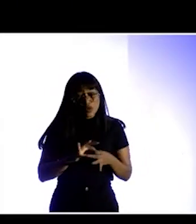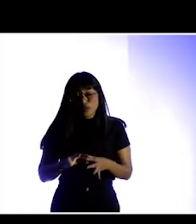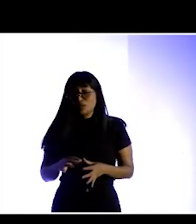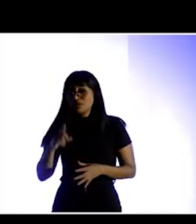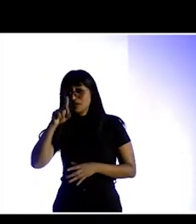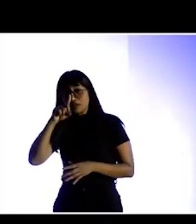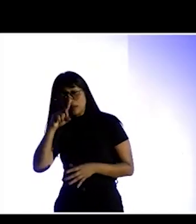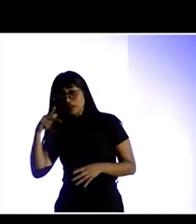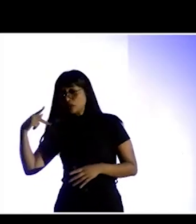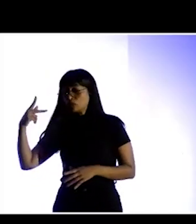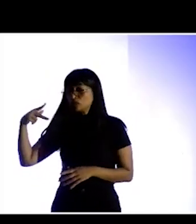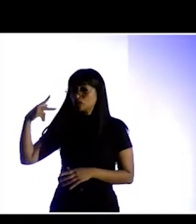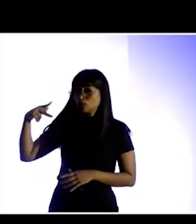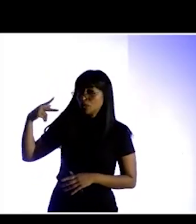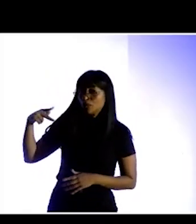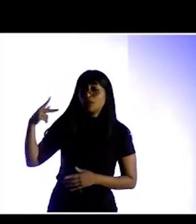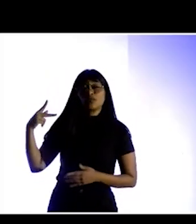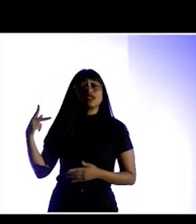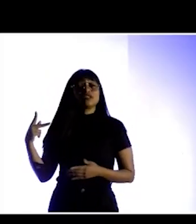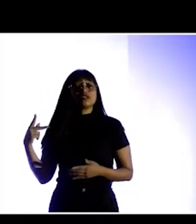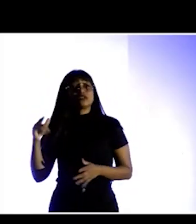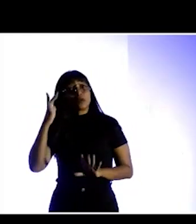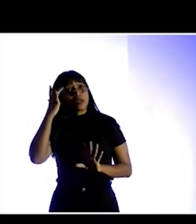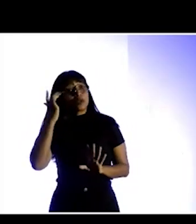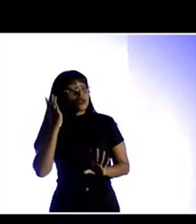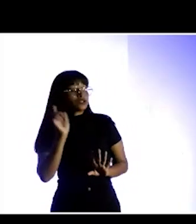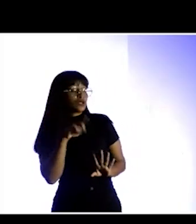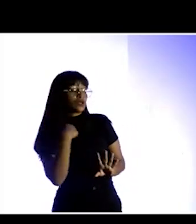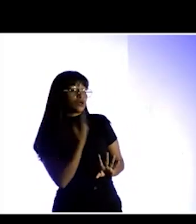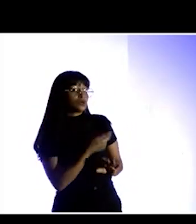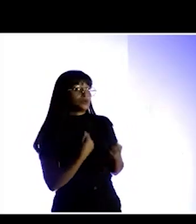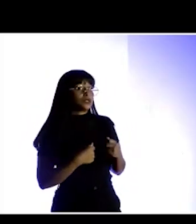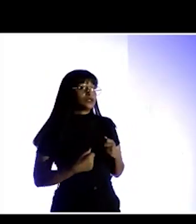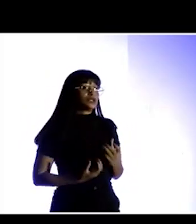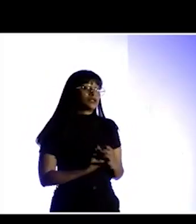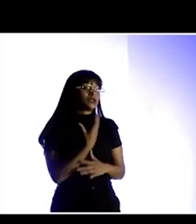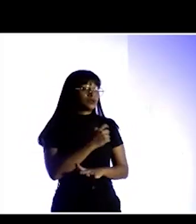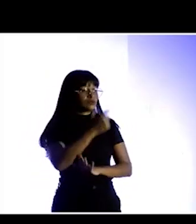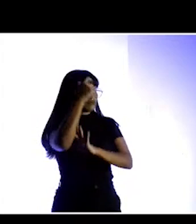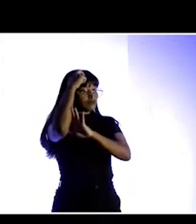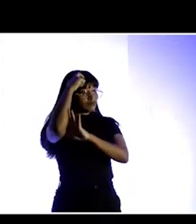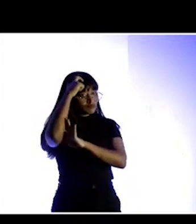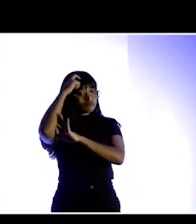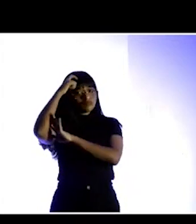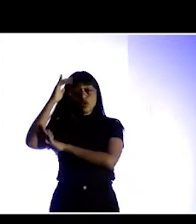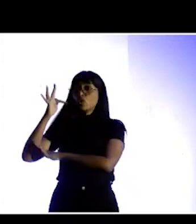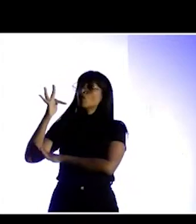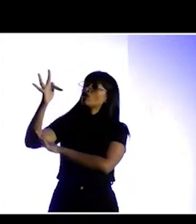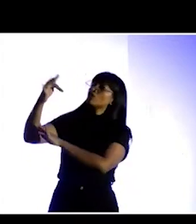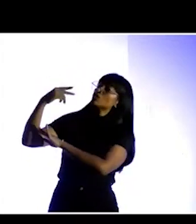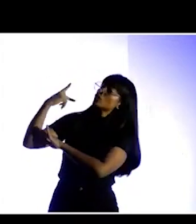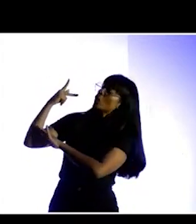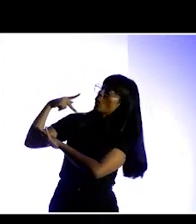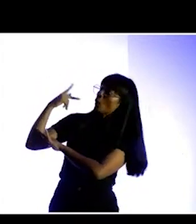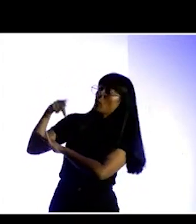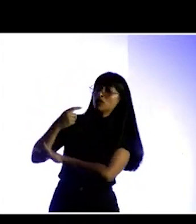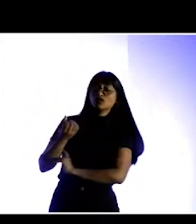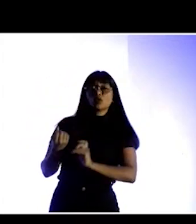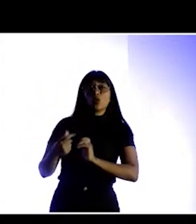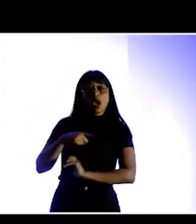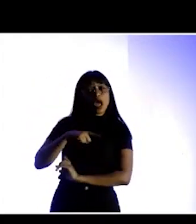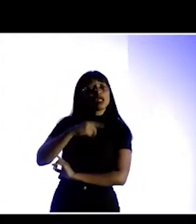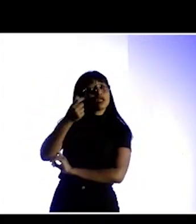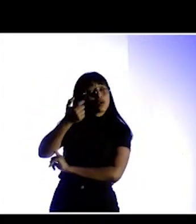nosso sistema nacional, né, e eu acho que a gente precisa conscientizar, né, os futuros dirigentes, né, os nossos futuros líderes, para